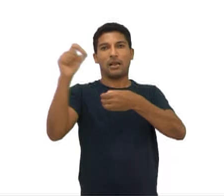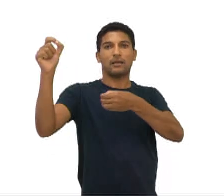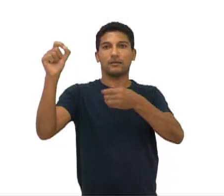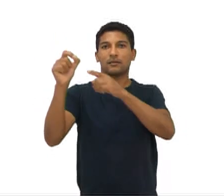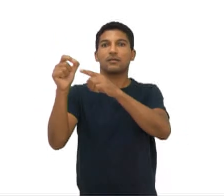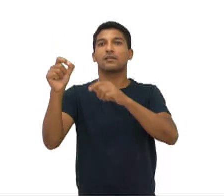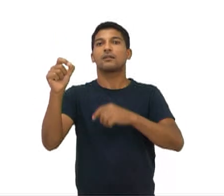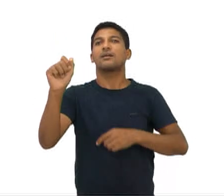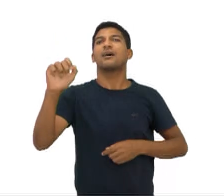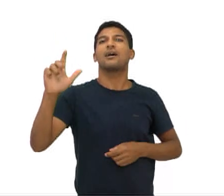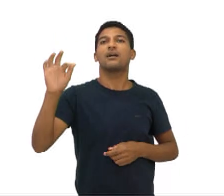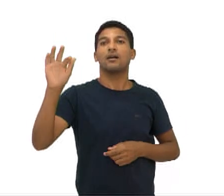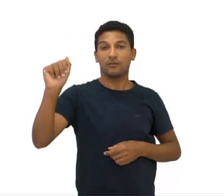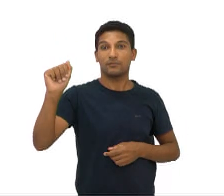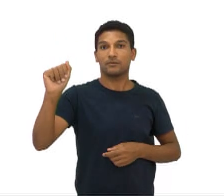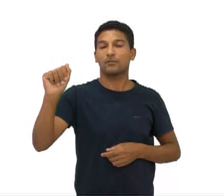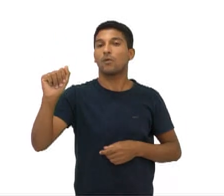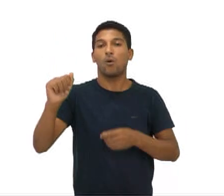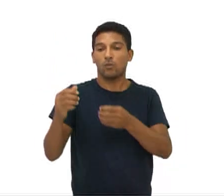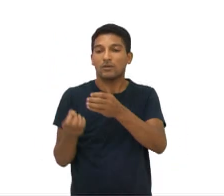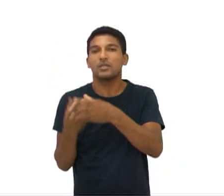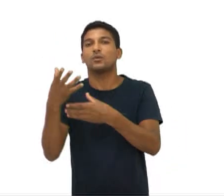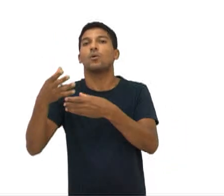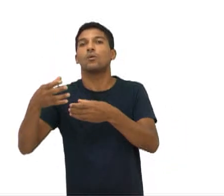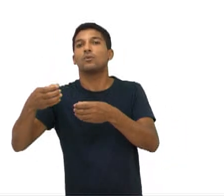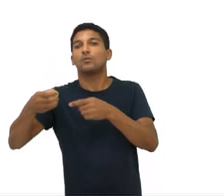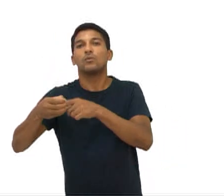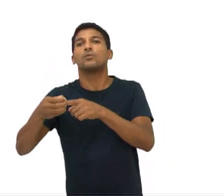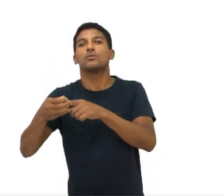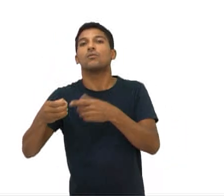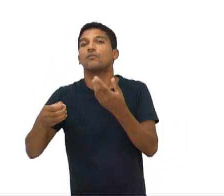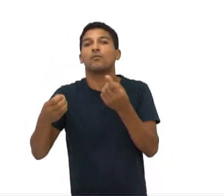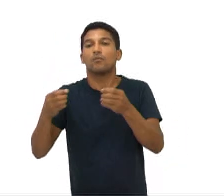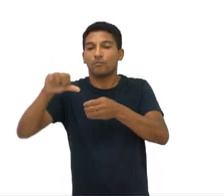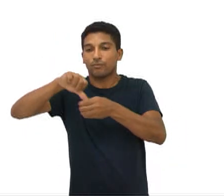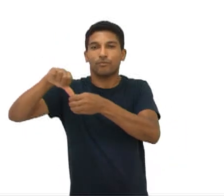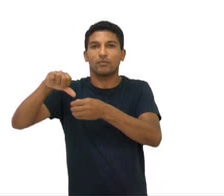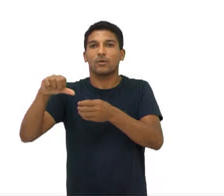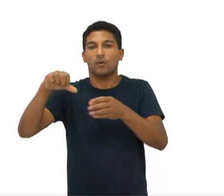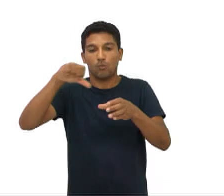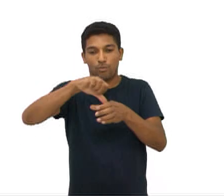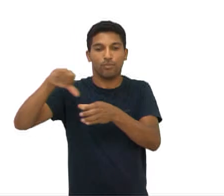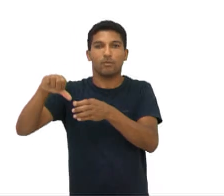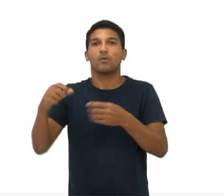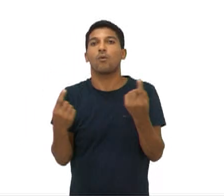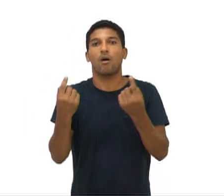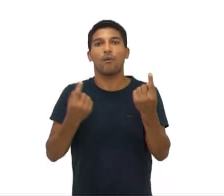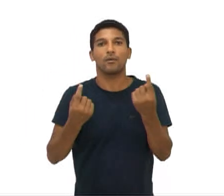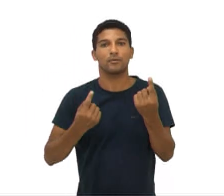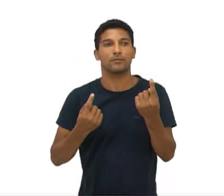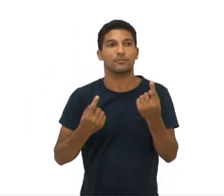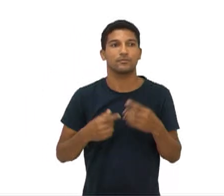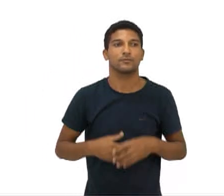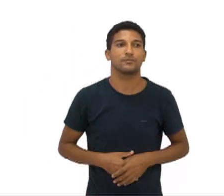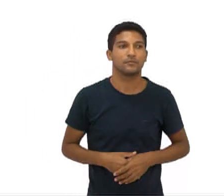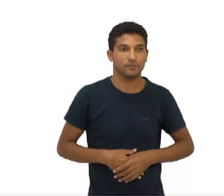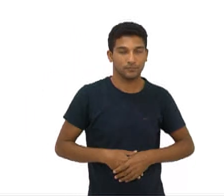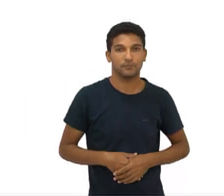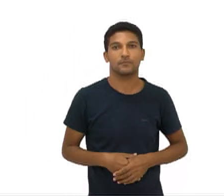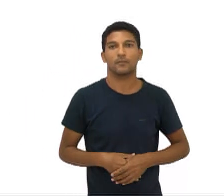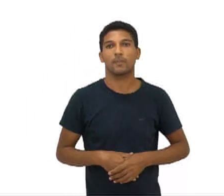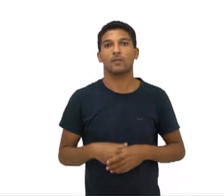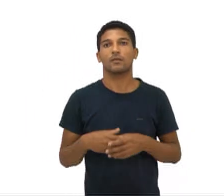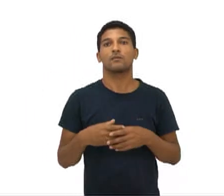elemento, certo? Que vai então emitir, a massa, perdão, do novo elemento que vai emitir a partícula alfa